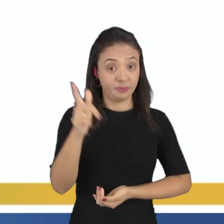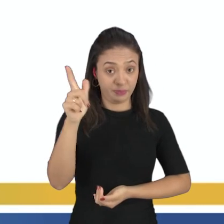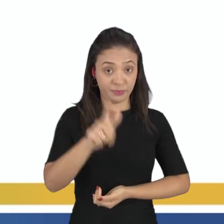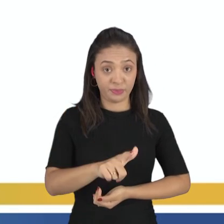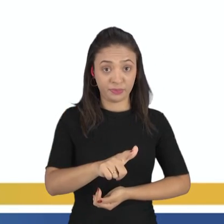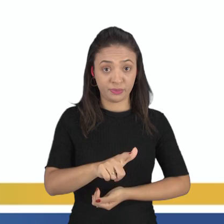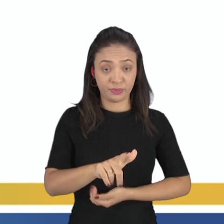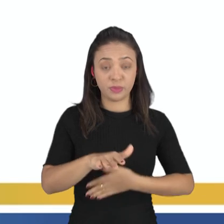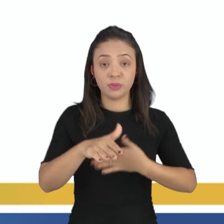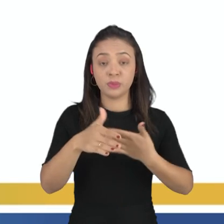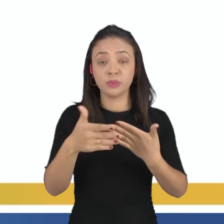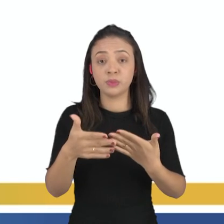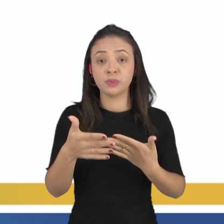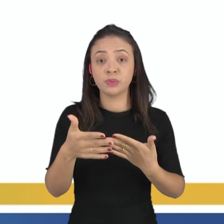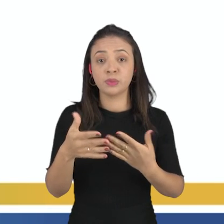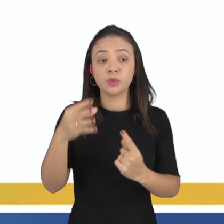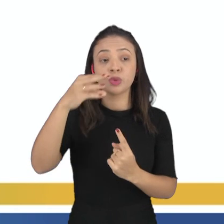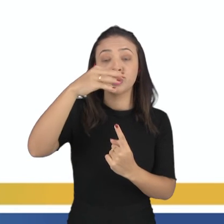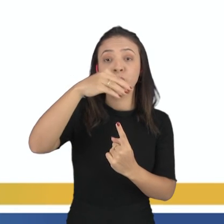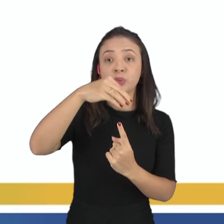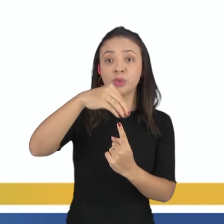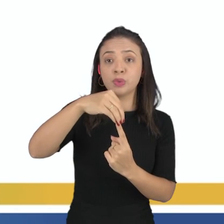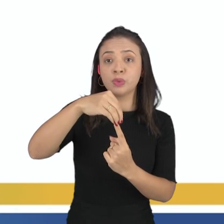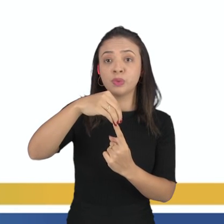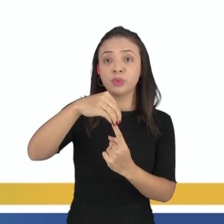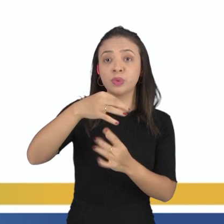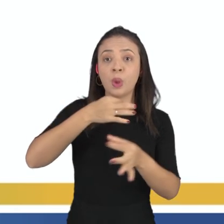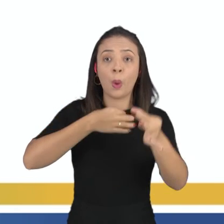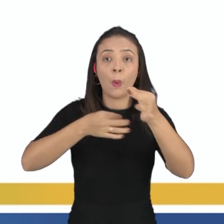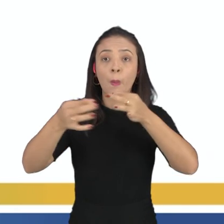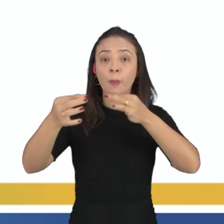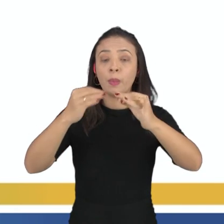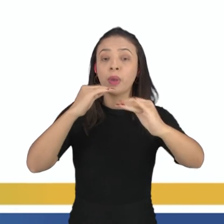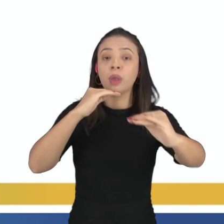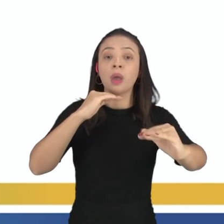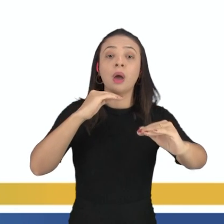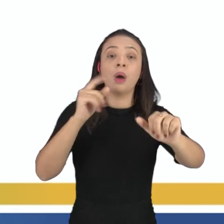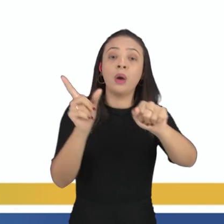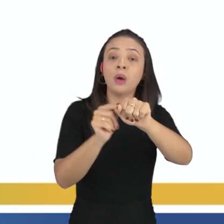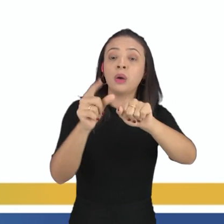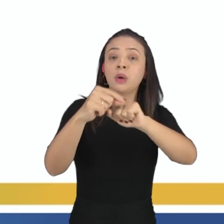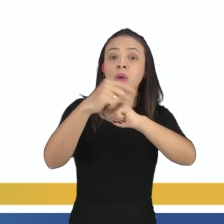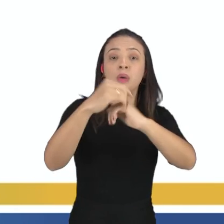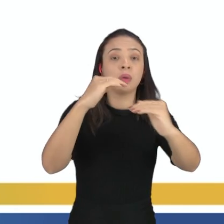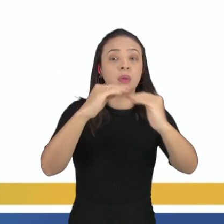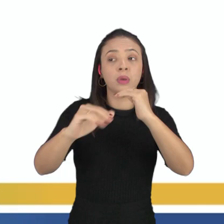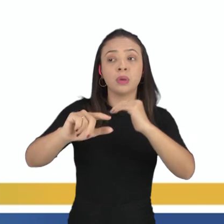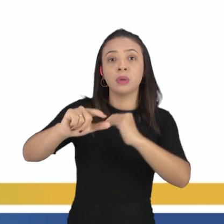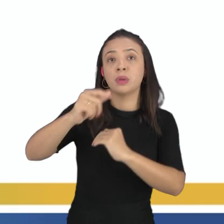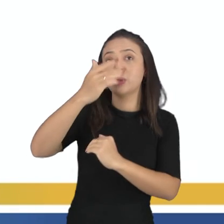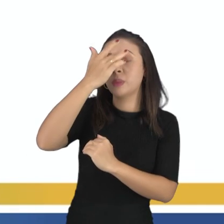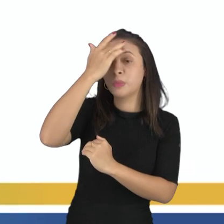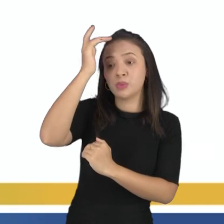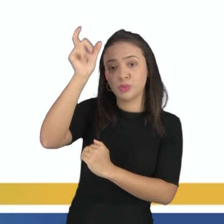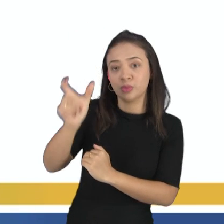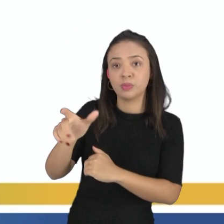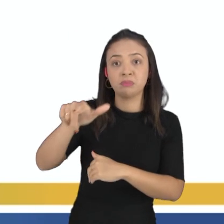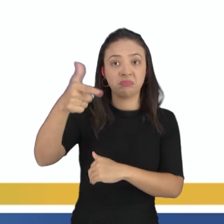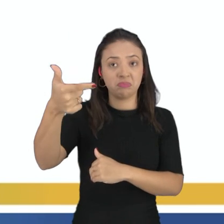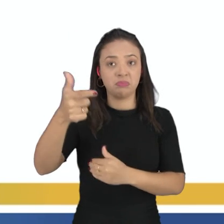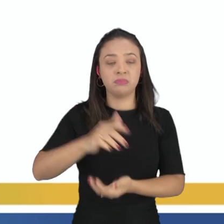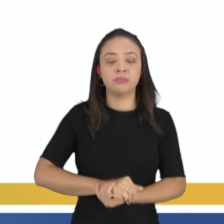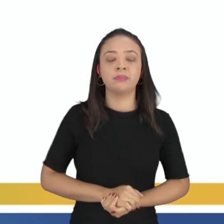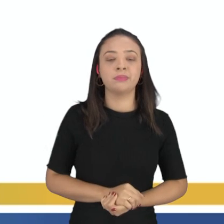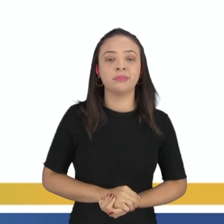Novamente, para que serve o contra-argumento? Contestar e derrubar o argumento opositor. Não esqueçam.